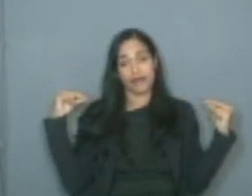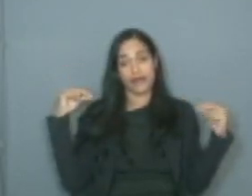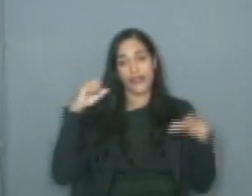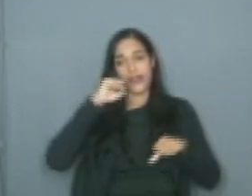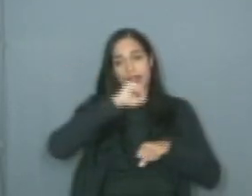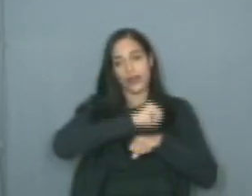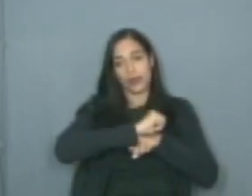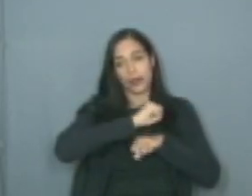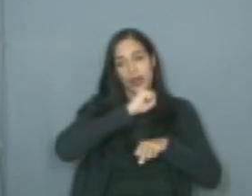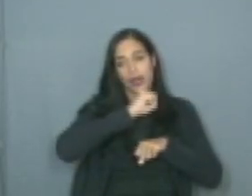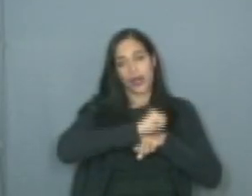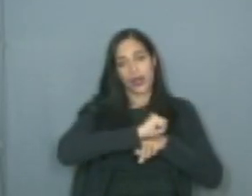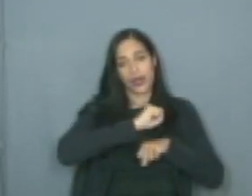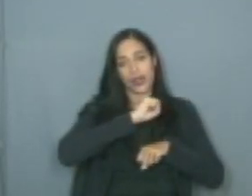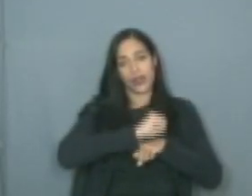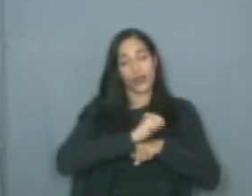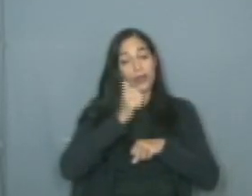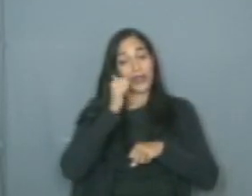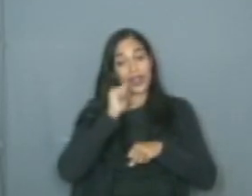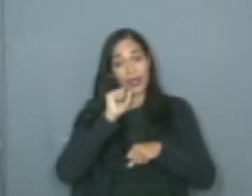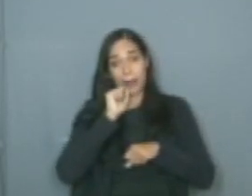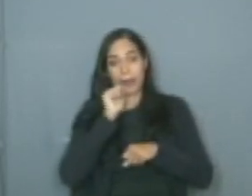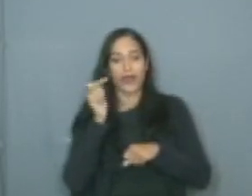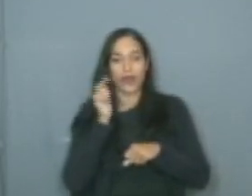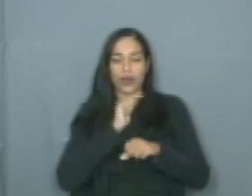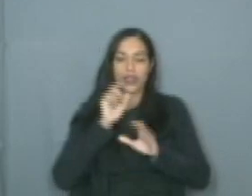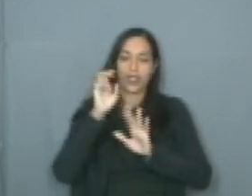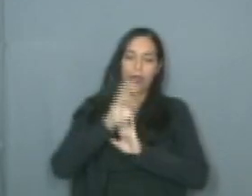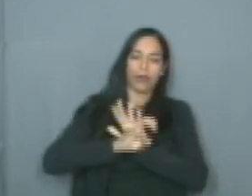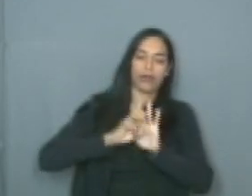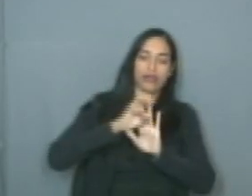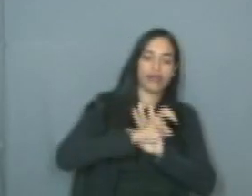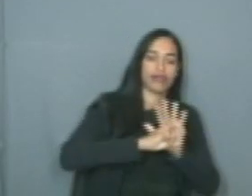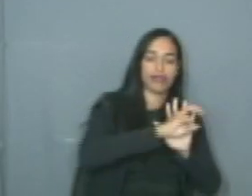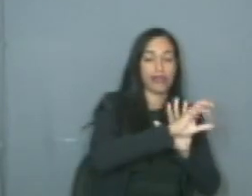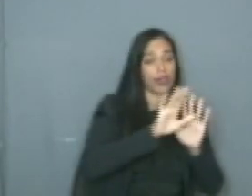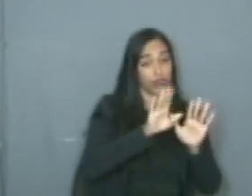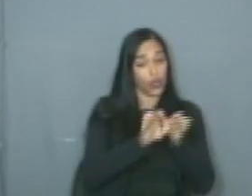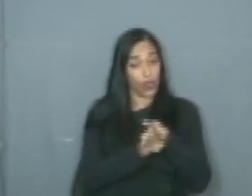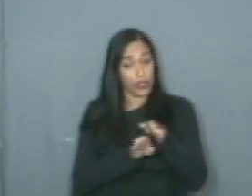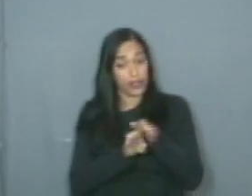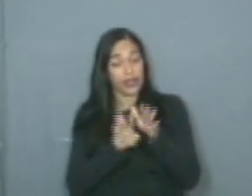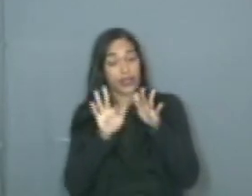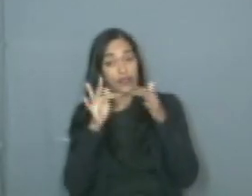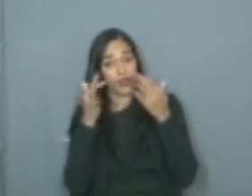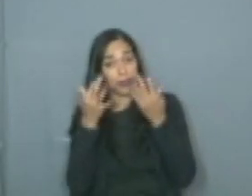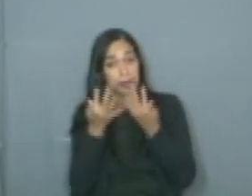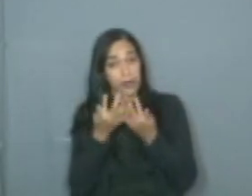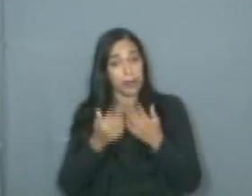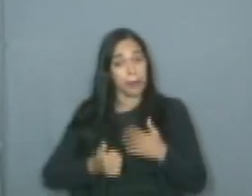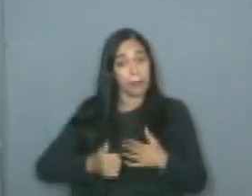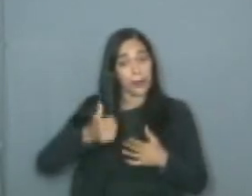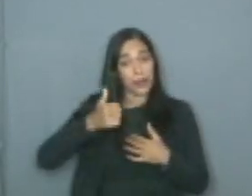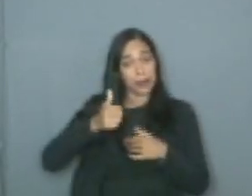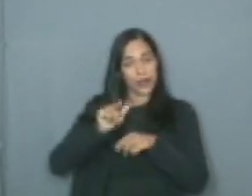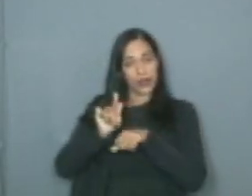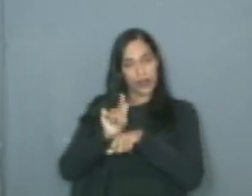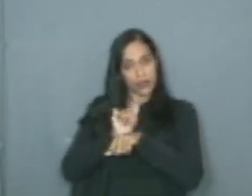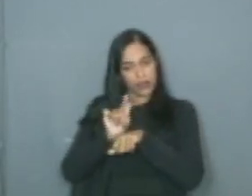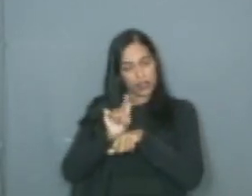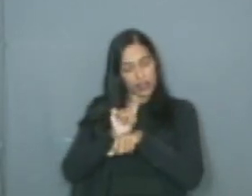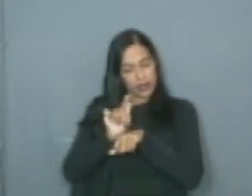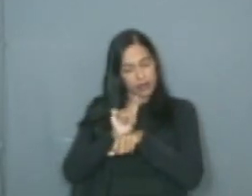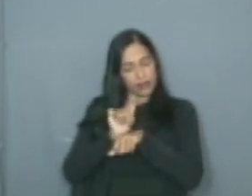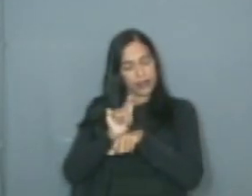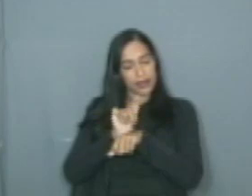em determinado local para que a mãe vá até lá. Então, o que é que a gente orienta as famílias? Procurarem, primeiro, a gerência, não